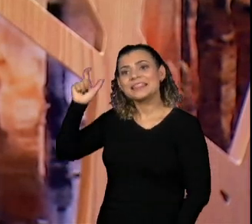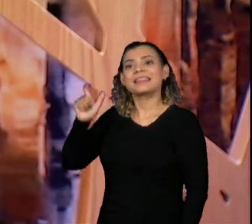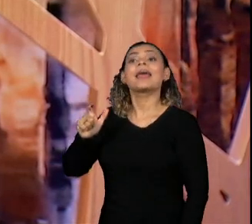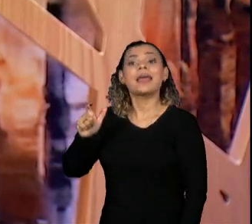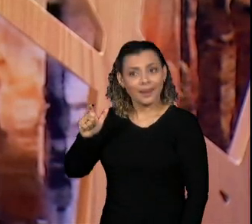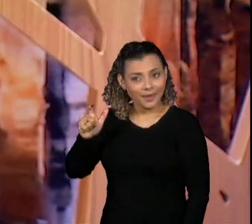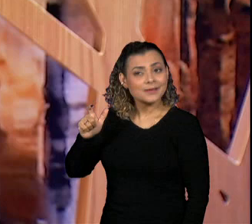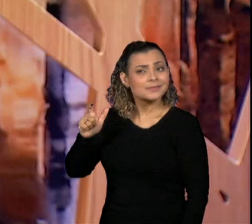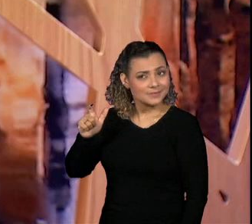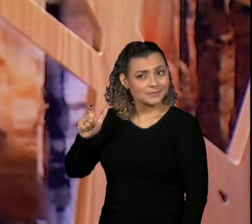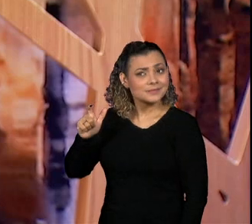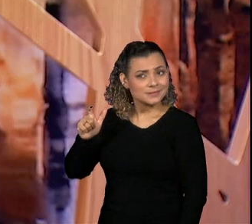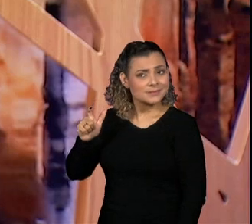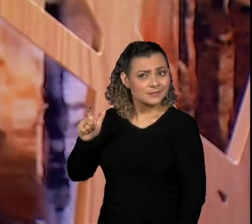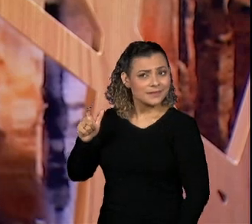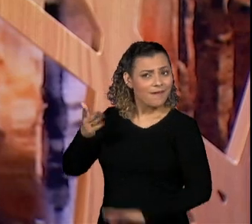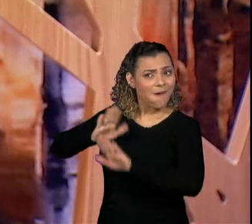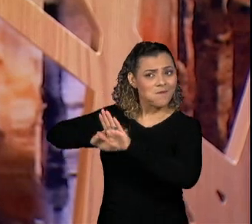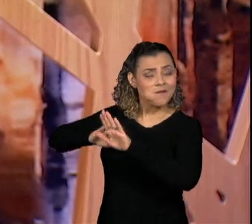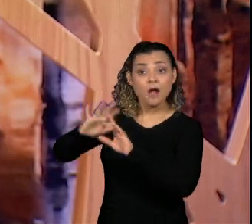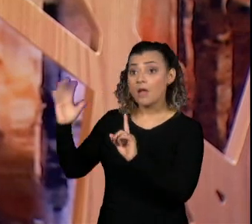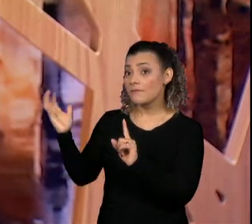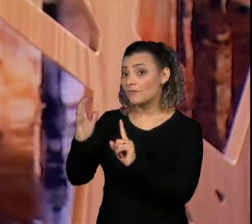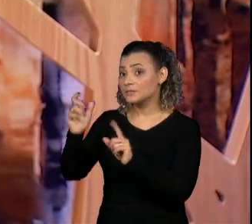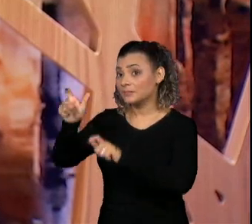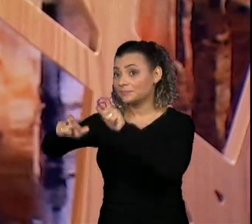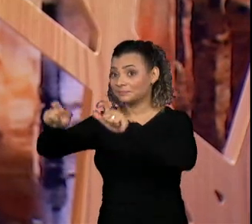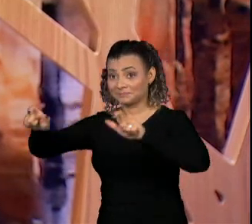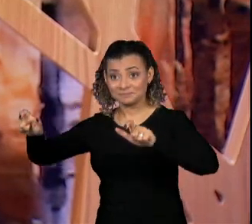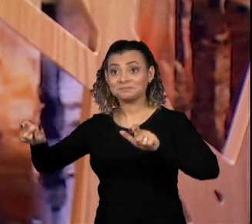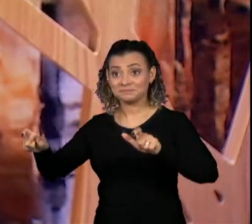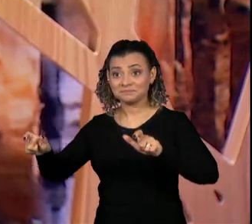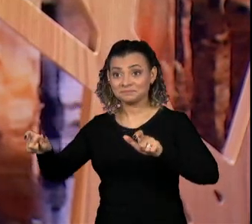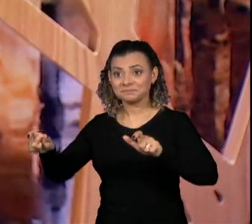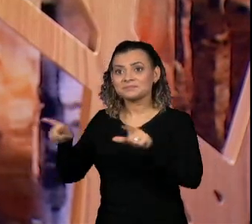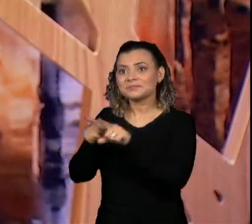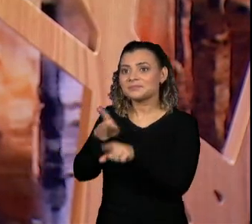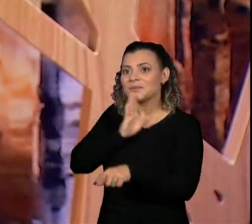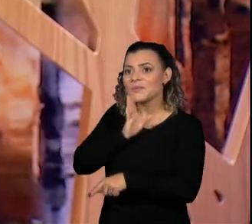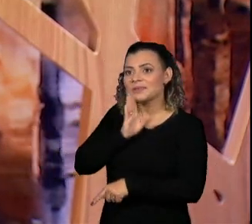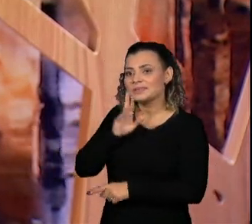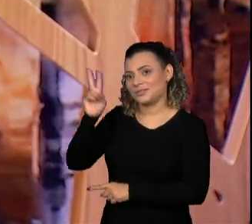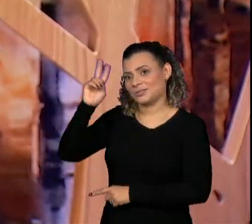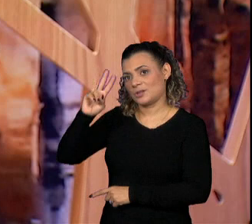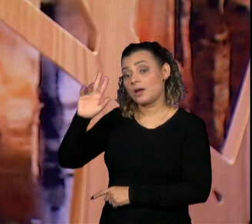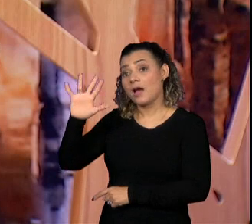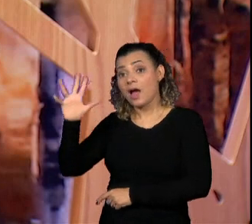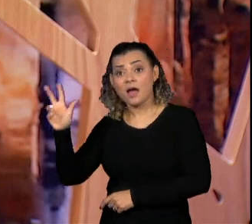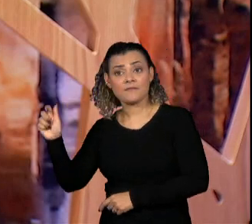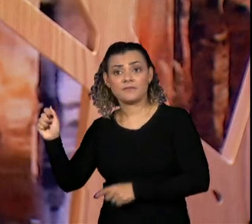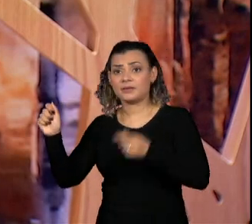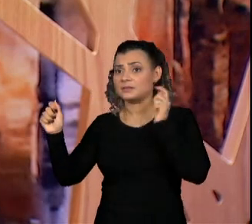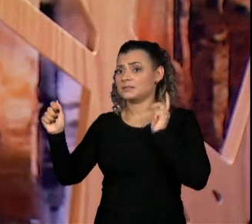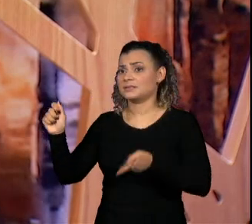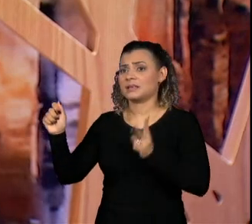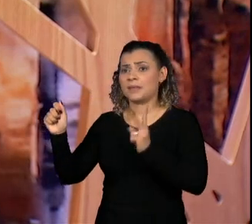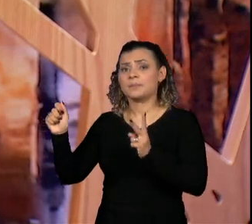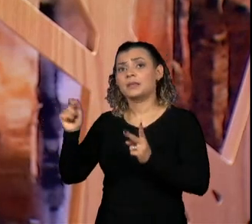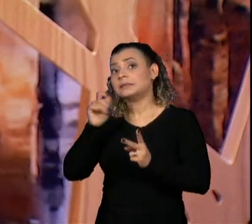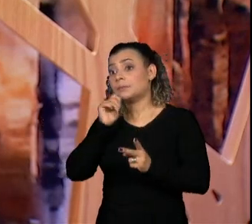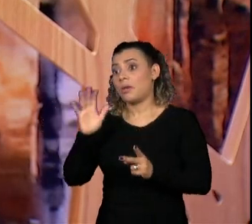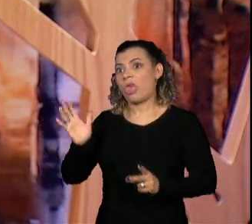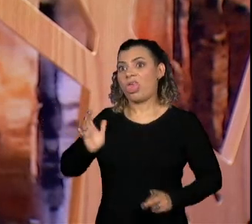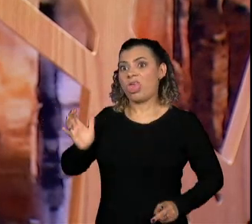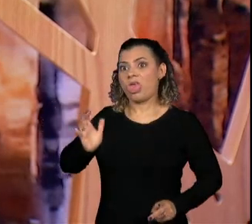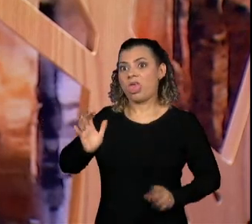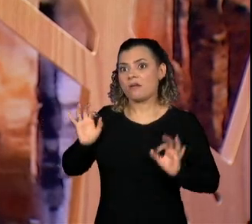acaba de alguma forma influenciando o interesse das pessoas a conhecerem a história. A África sempre, embora seja muito